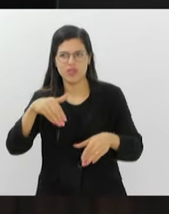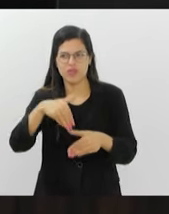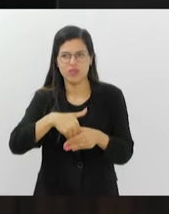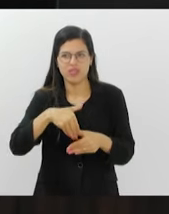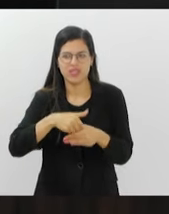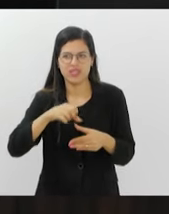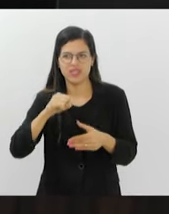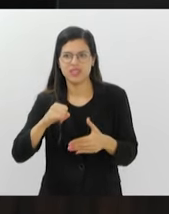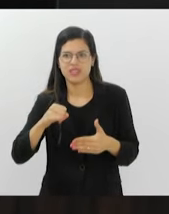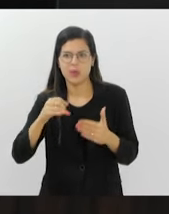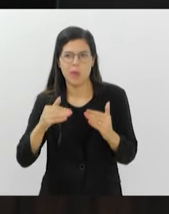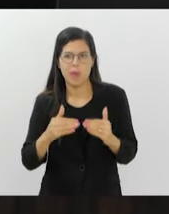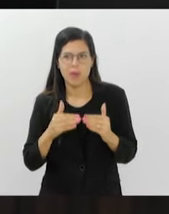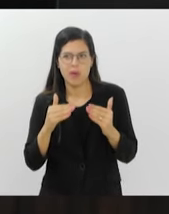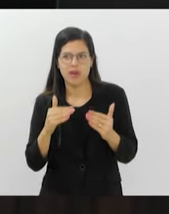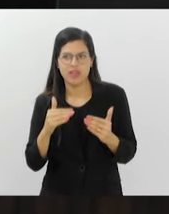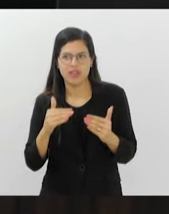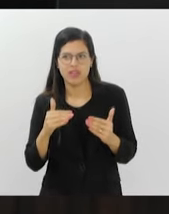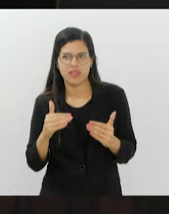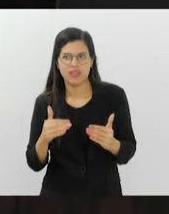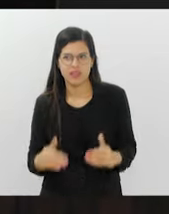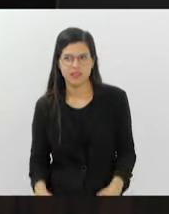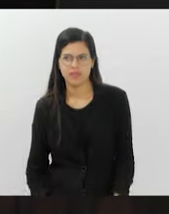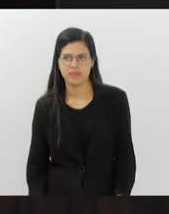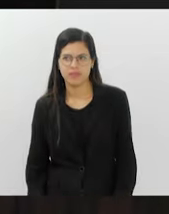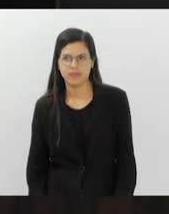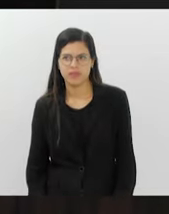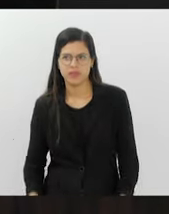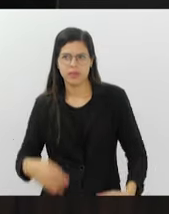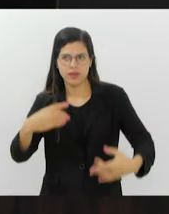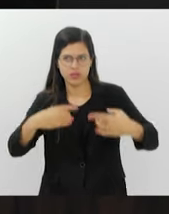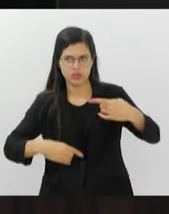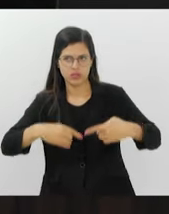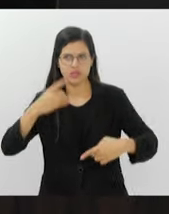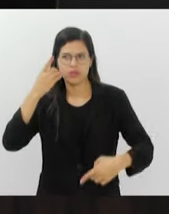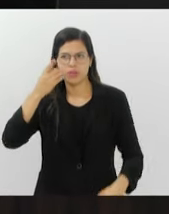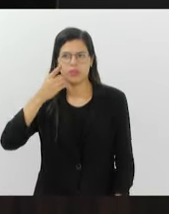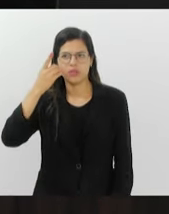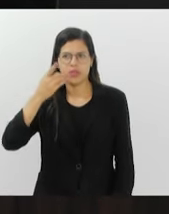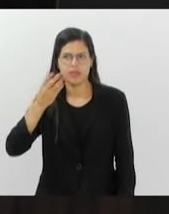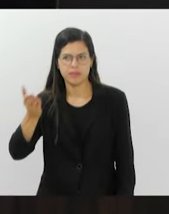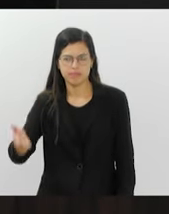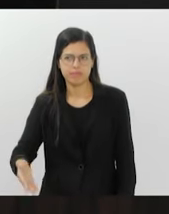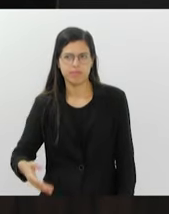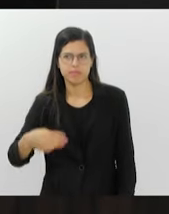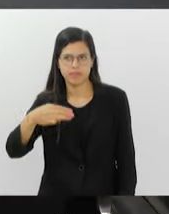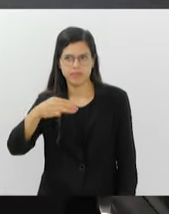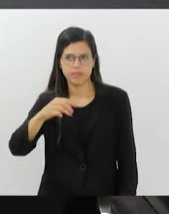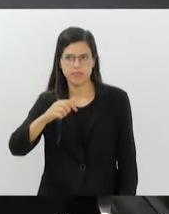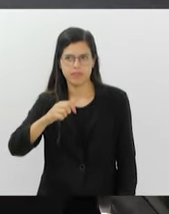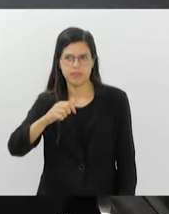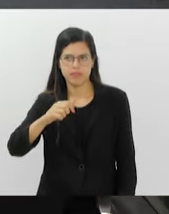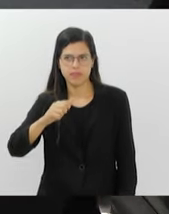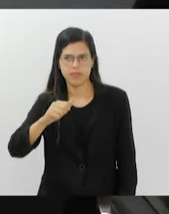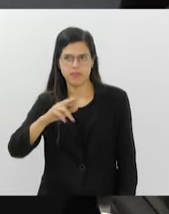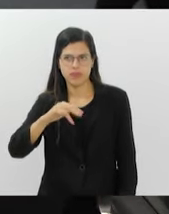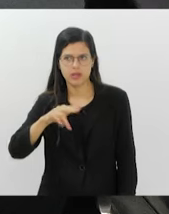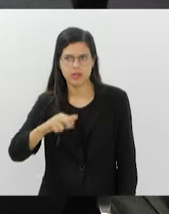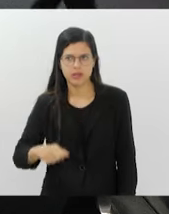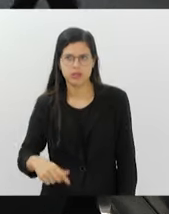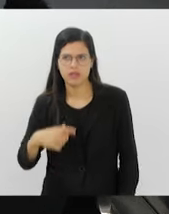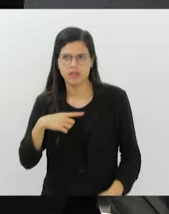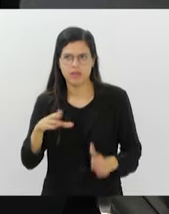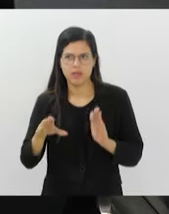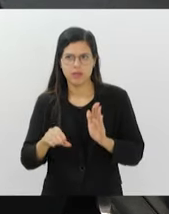os senhores que aprovam Ah não então para discutir deputada para discutir deputada porque recebeu emenda